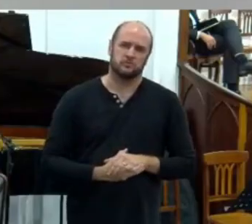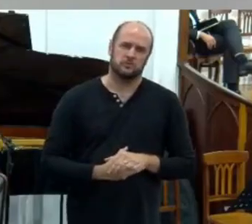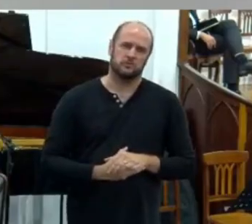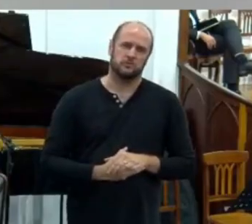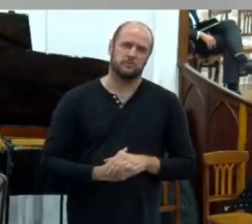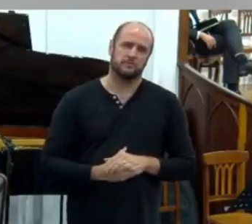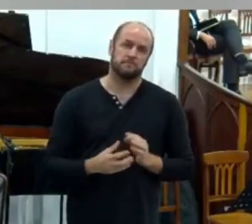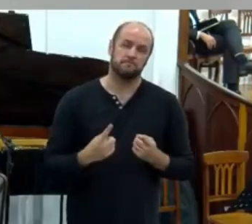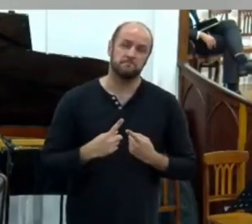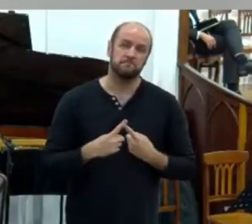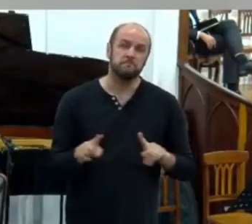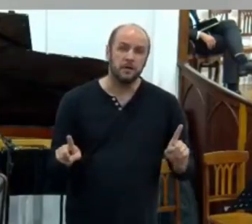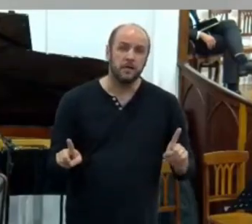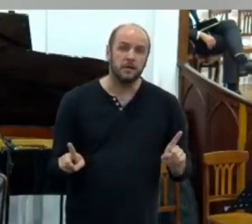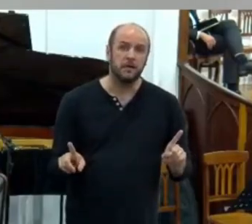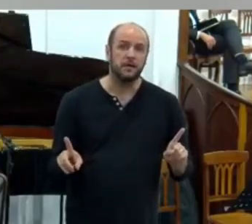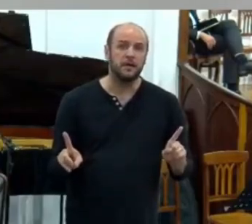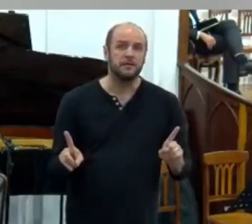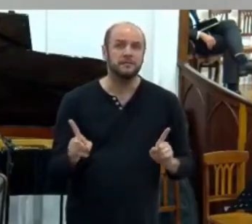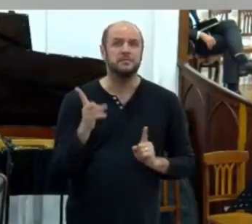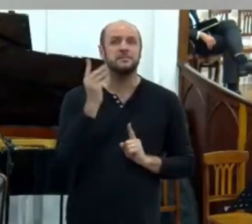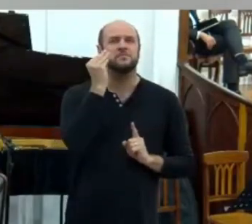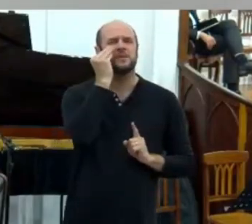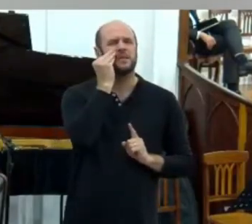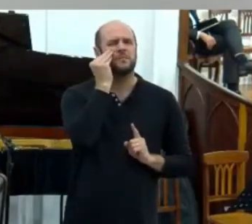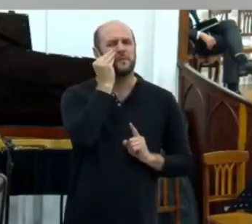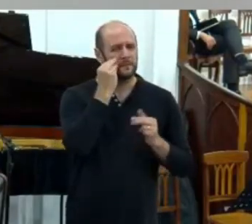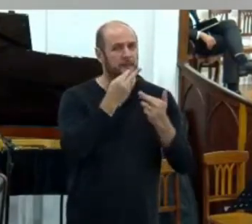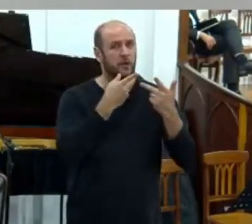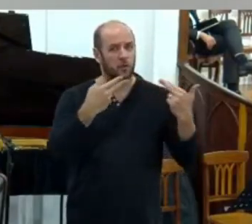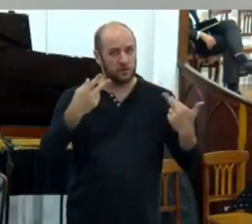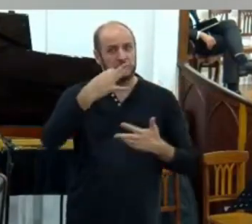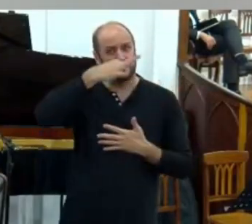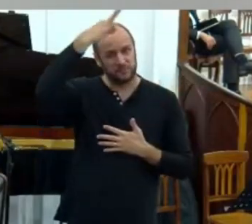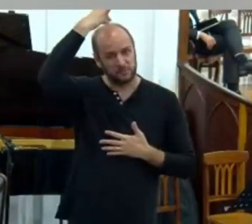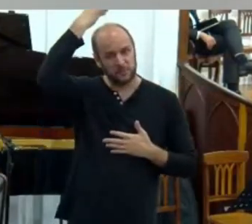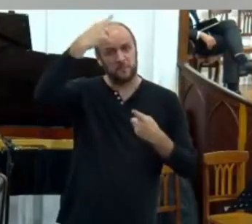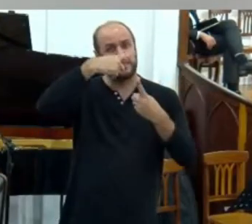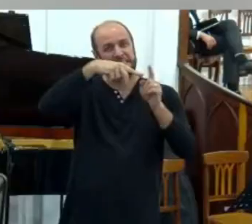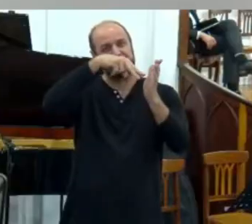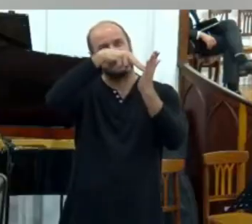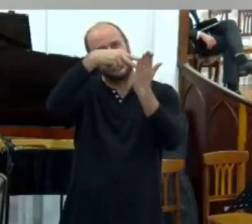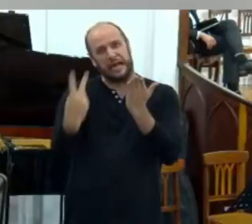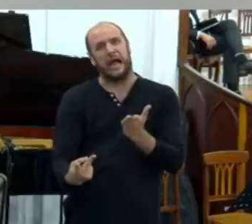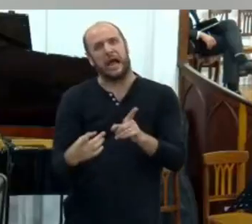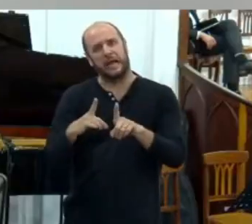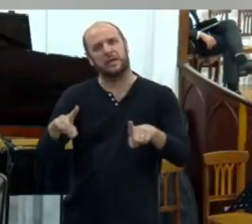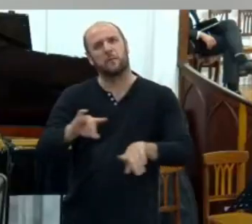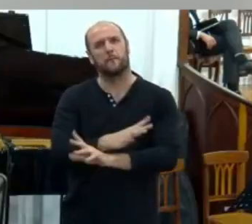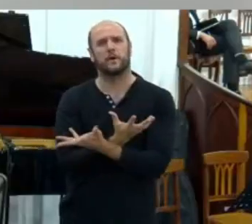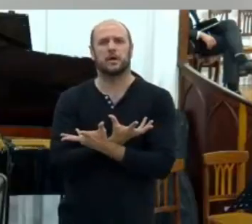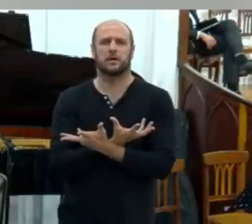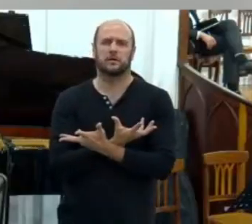Mas eles provaram das coisas espirituais, mas caíram no deserto.